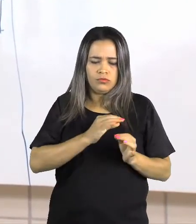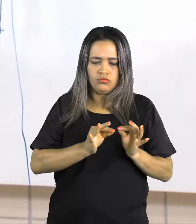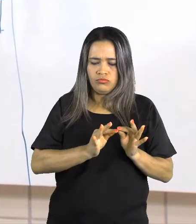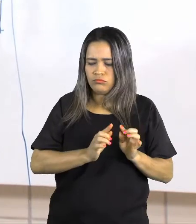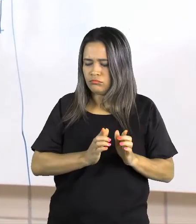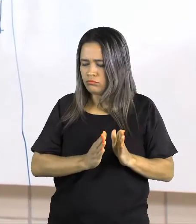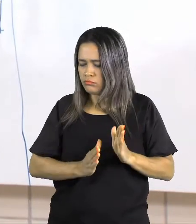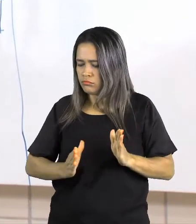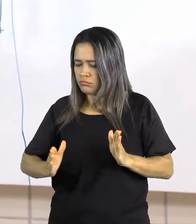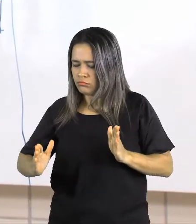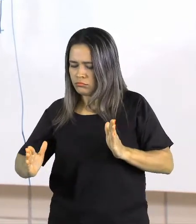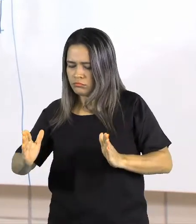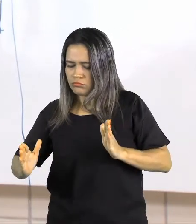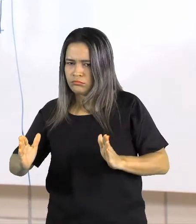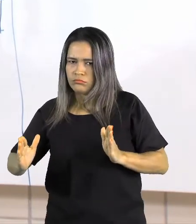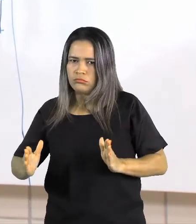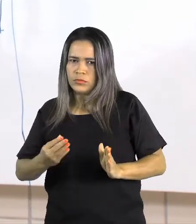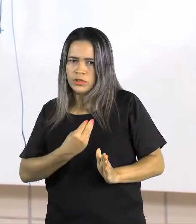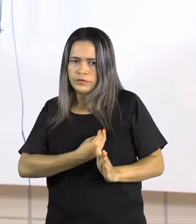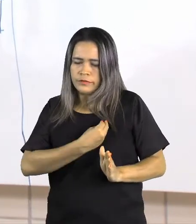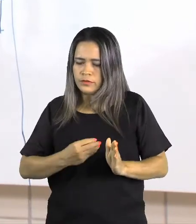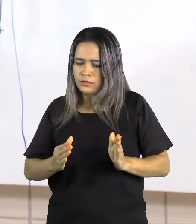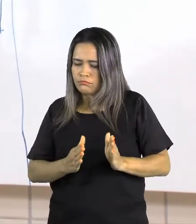e o tempo de vida que ele tem,